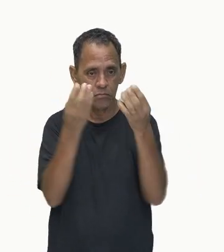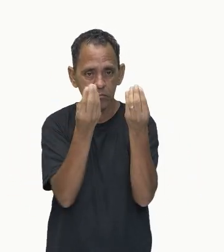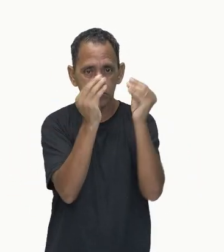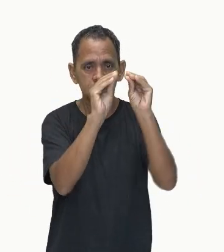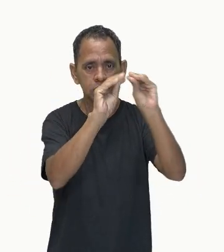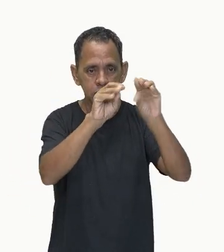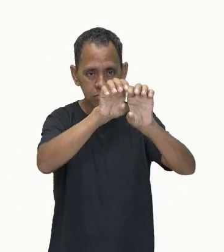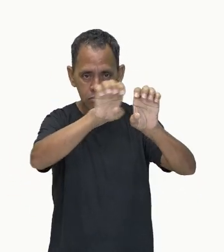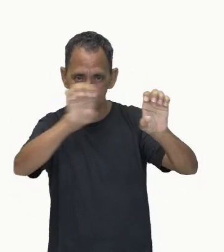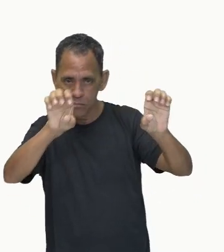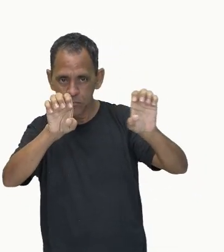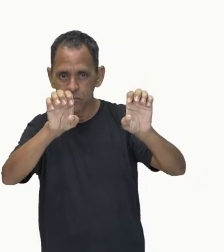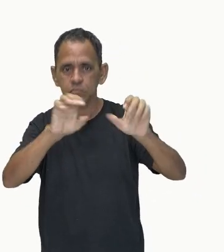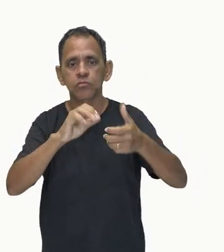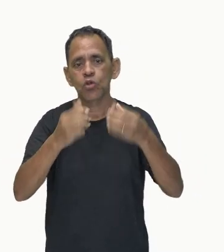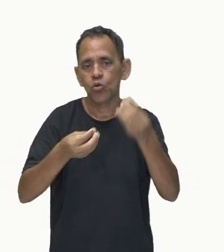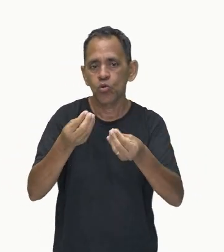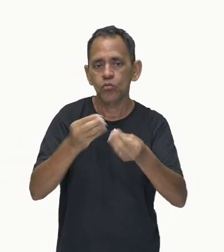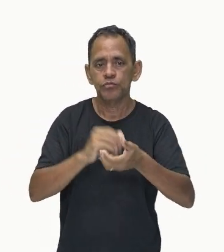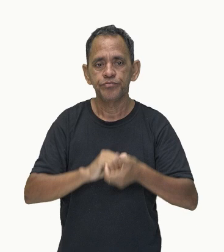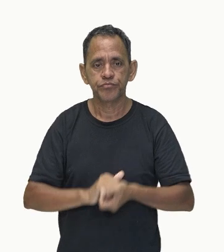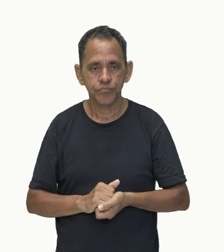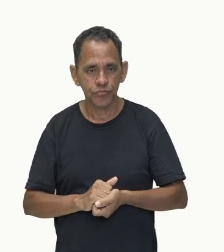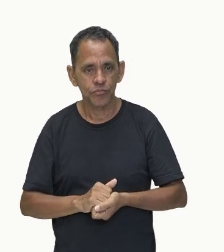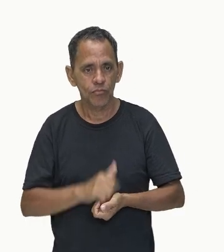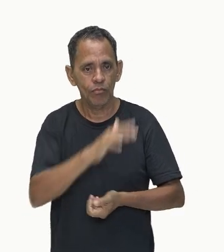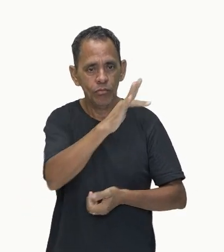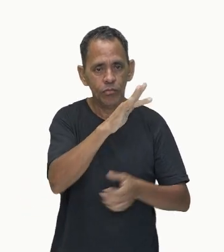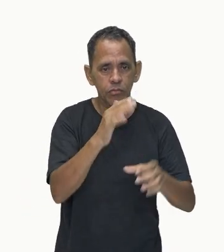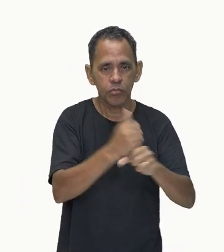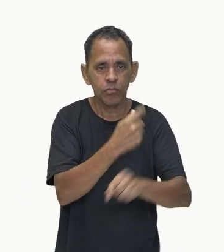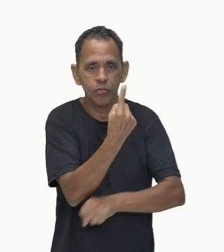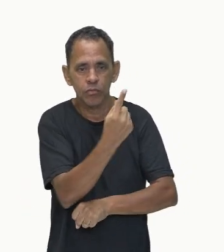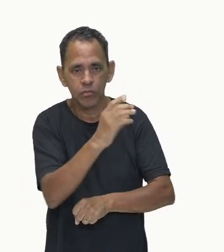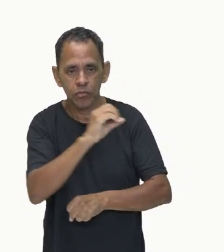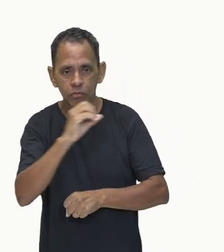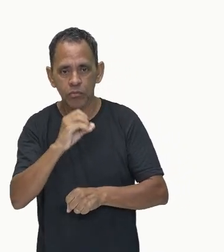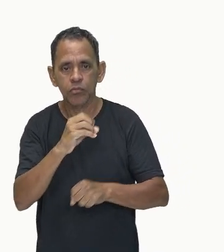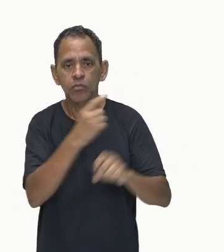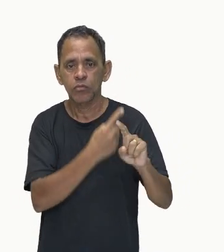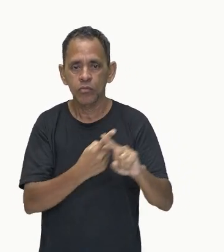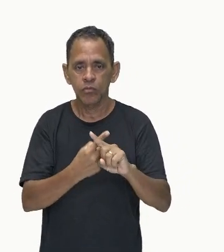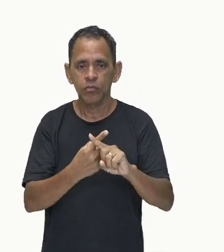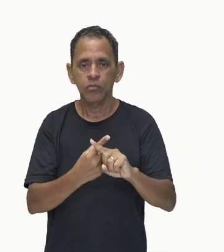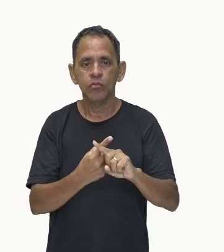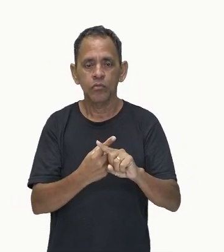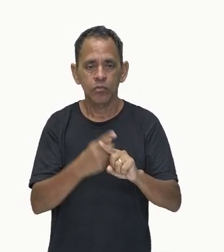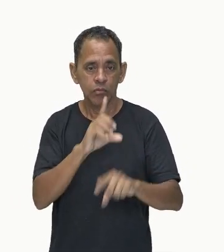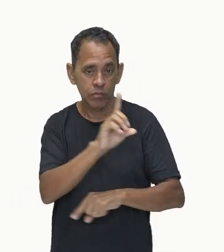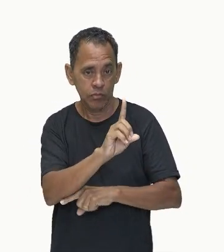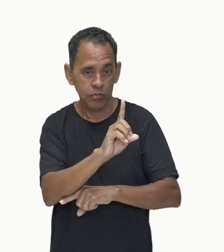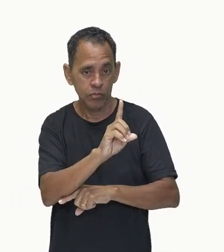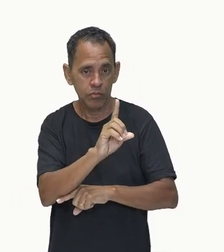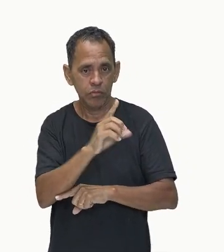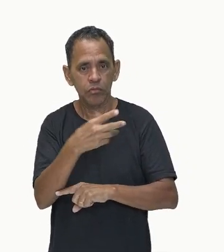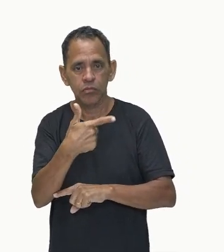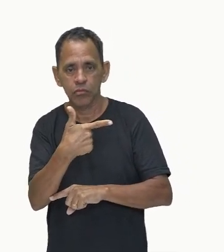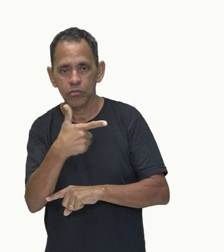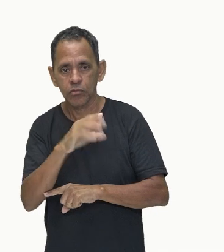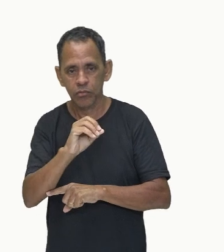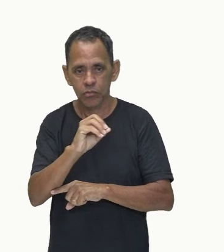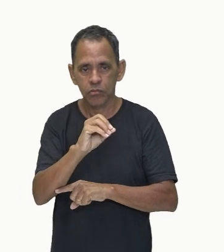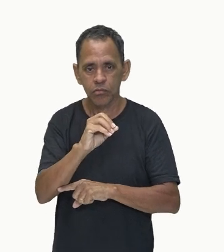O trabalho é a força, 100, vezes deslocamento, 20,